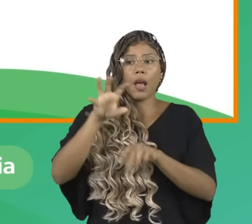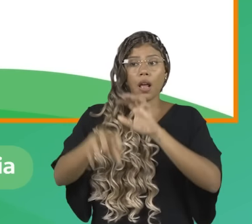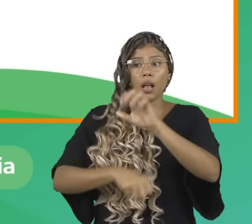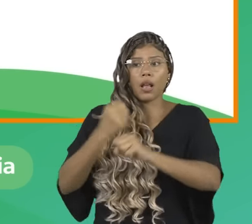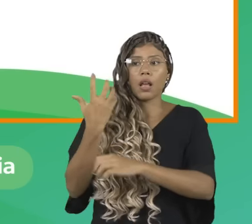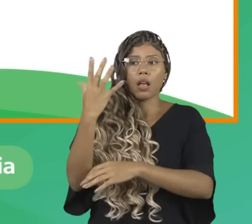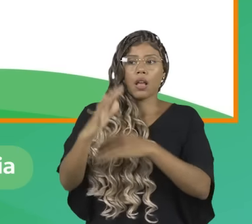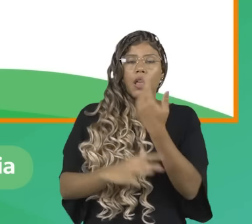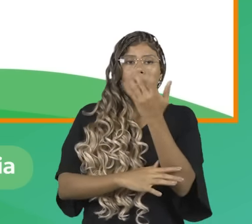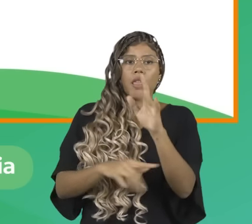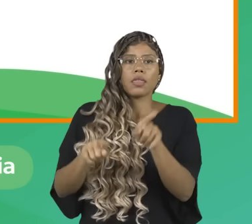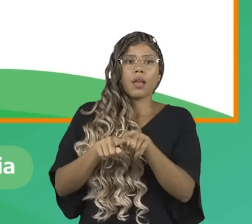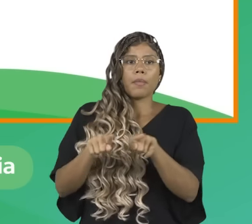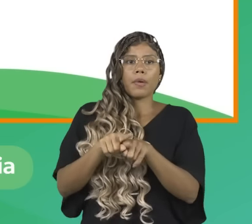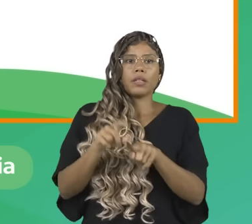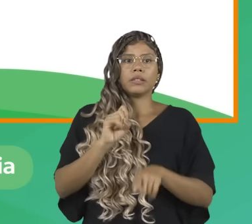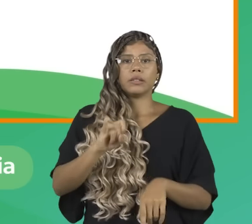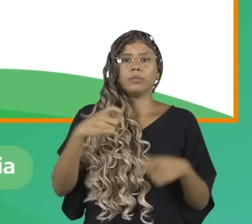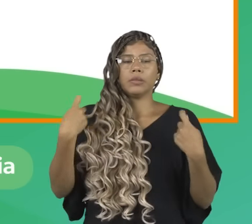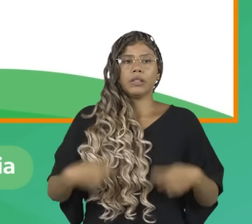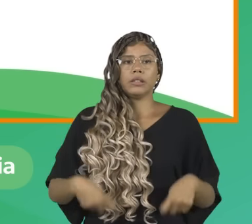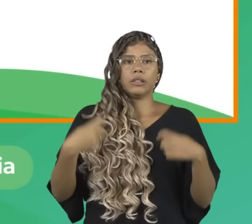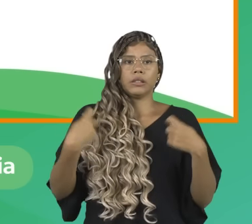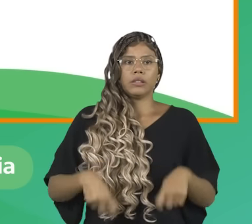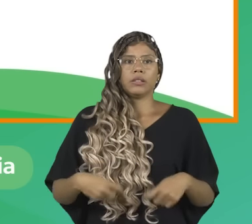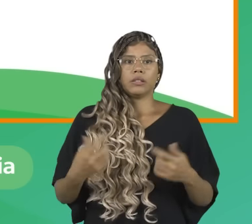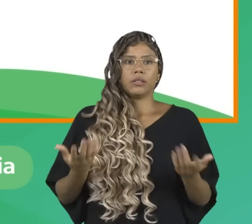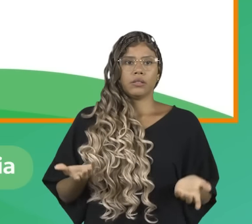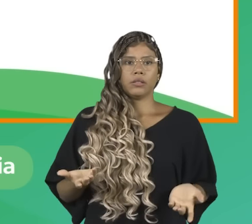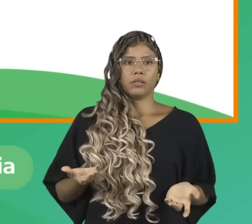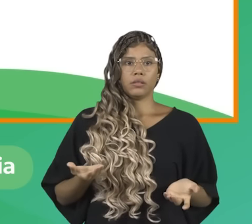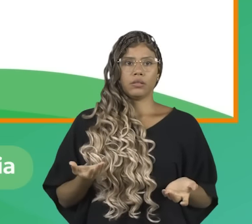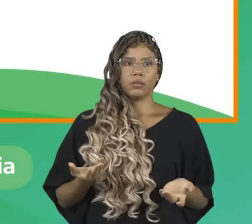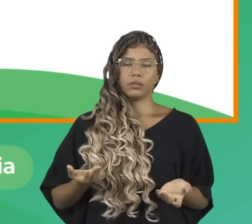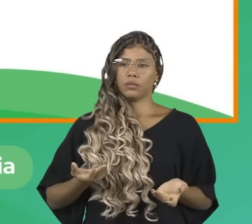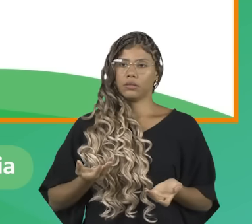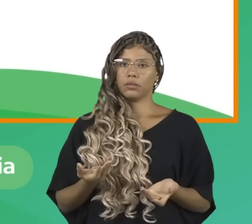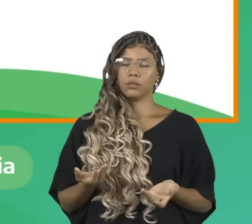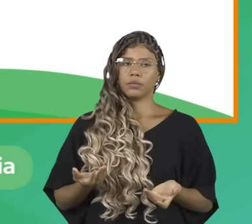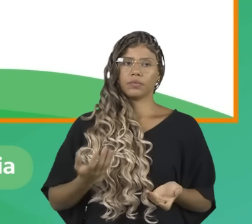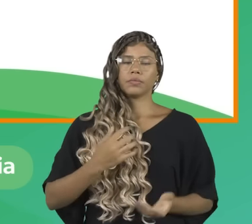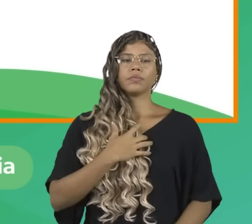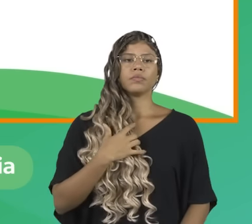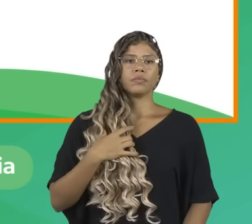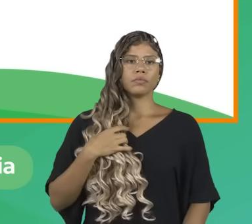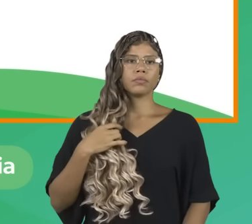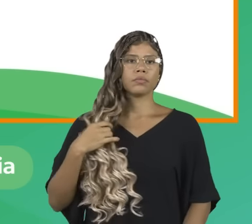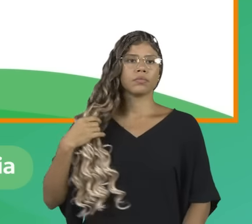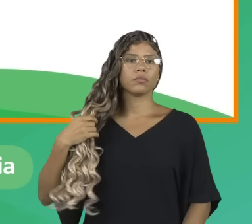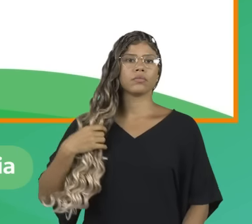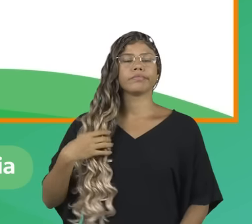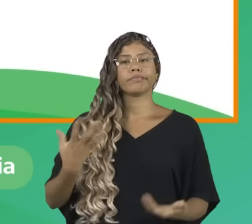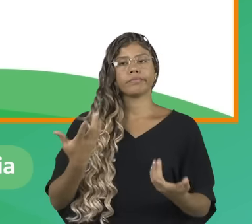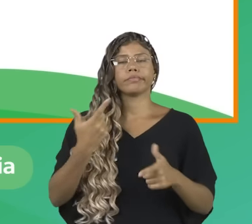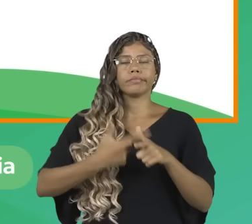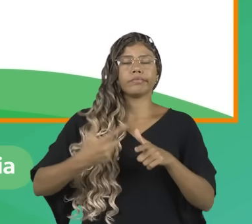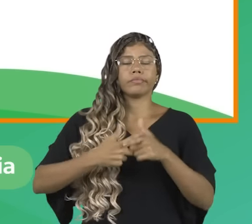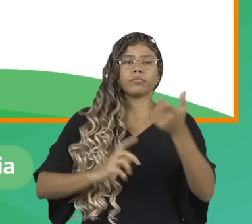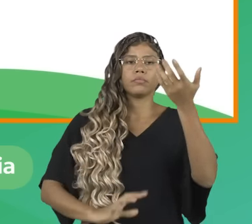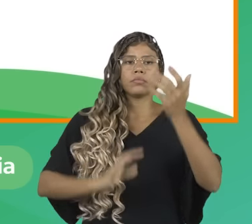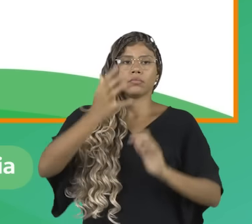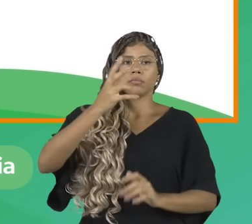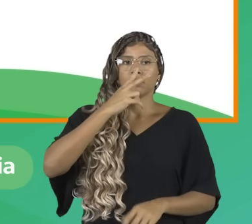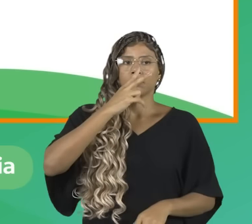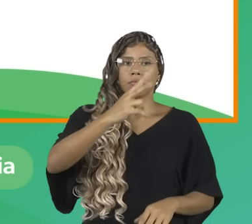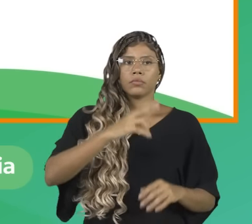só está alimentando o consumismo e a obsolescência para, no final das contas, colaborar cada vez mais com a crise climática. Professor, então nós também colaboramos